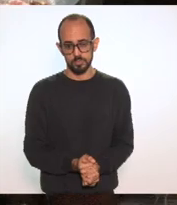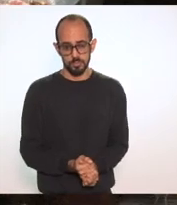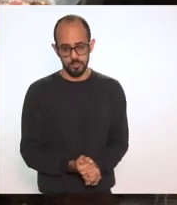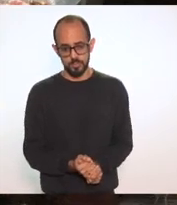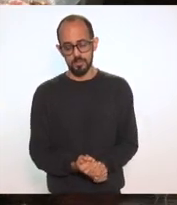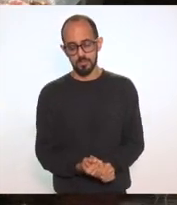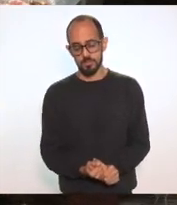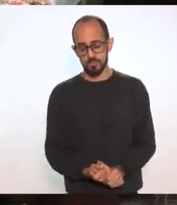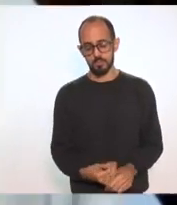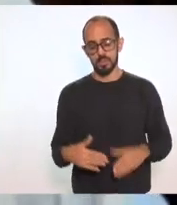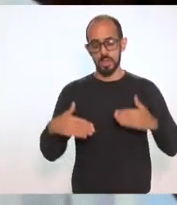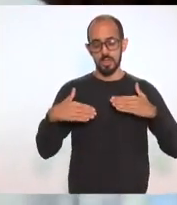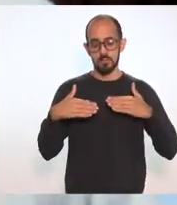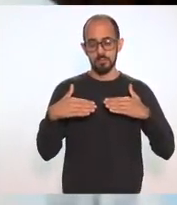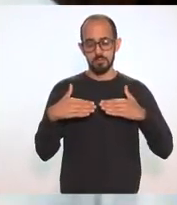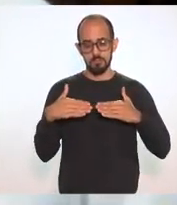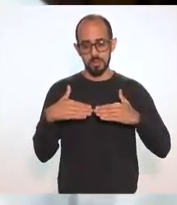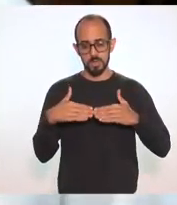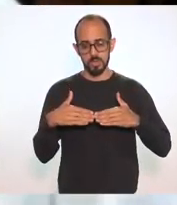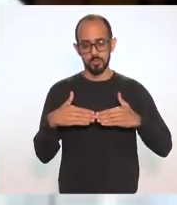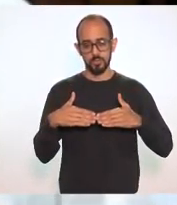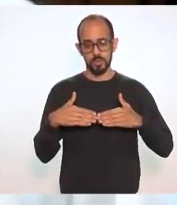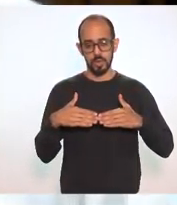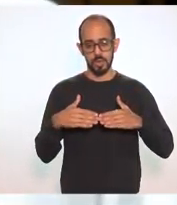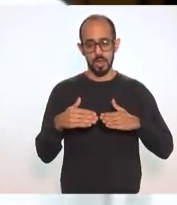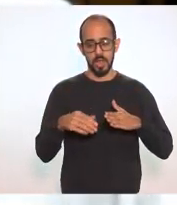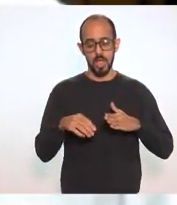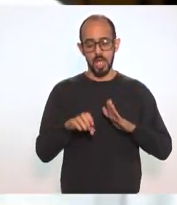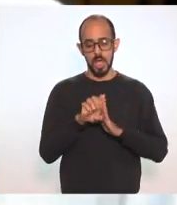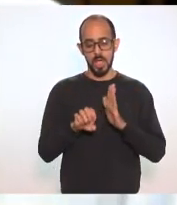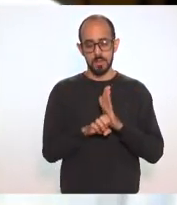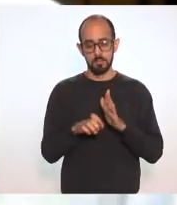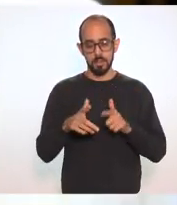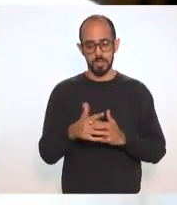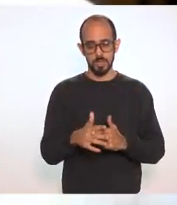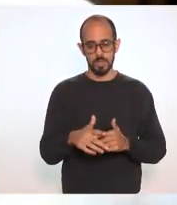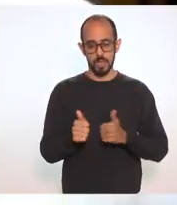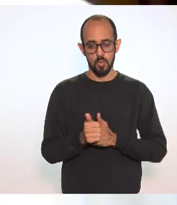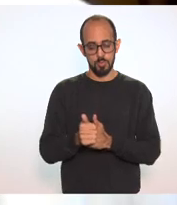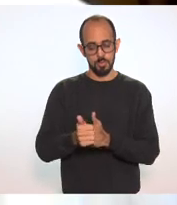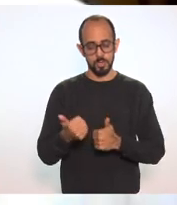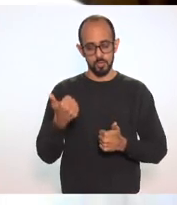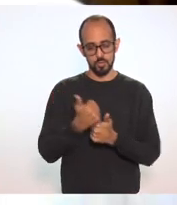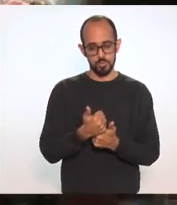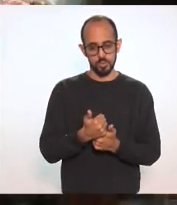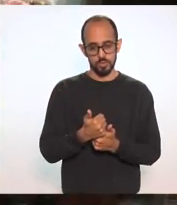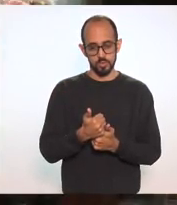Presidente, parecer é favorável à emenda, concluído por substitutivo e no forma final de redação.